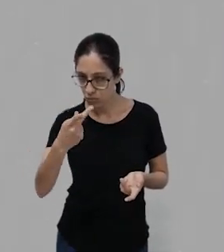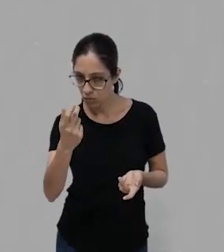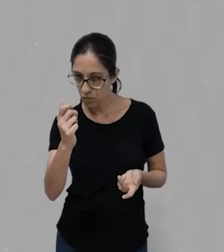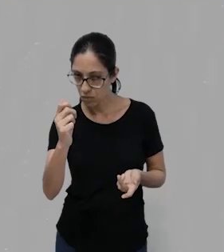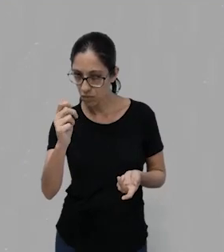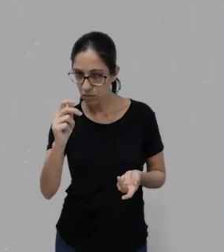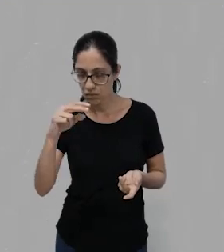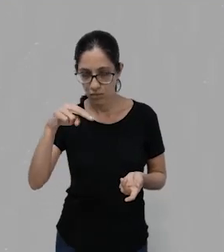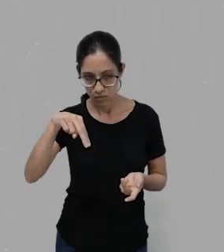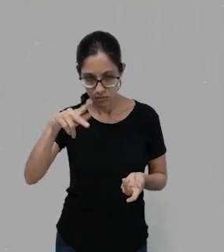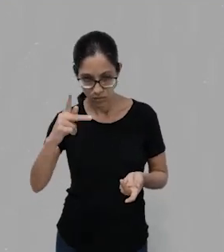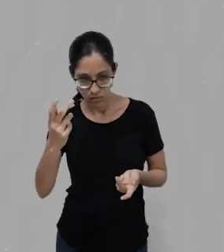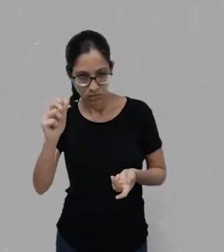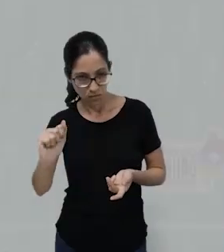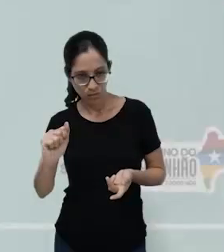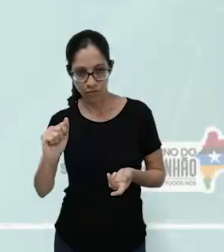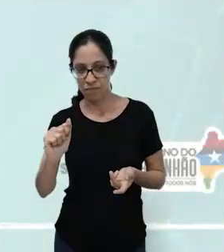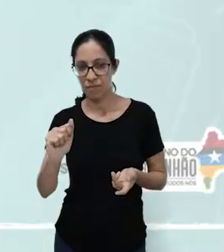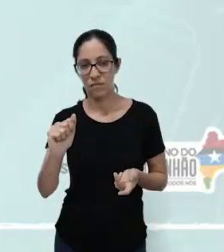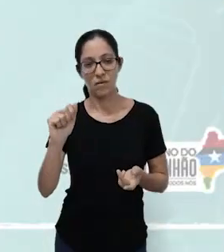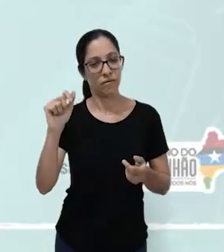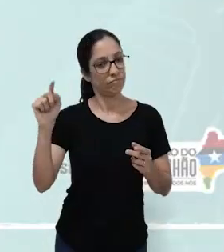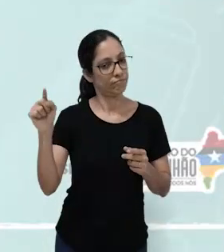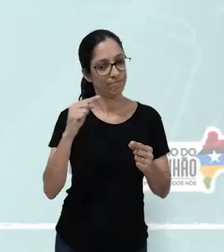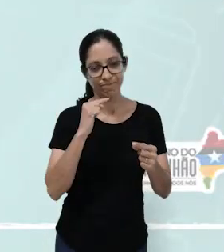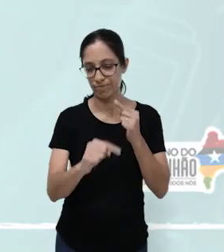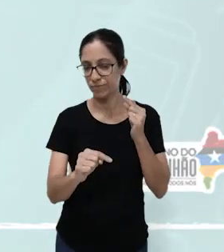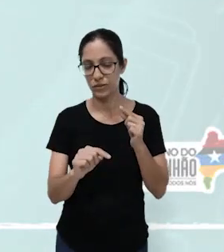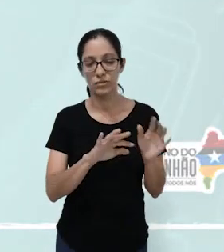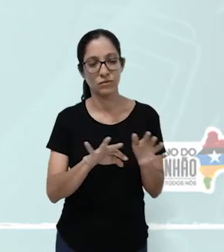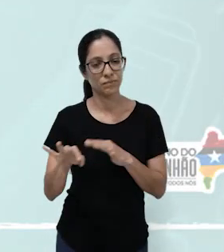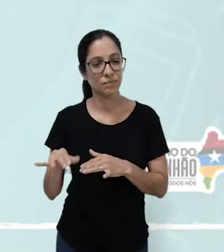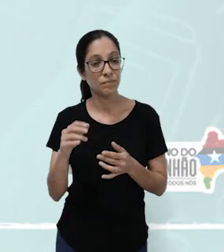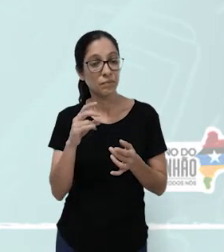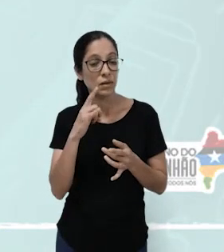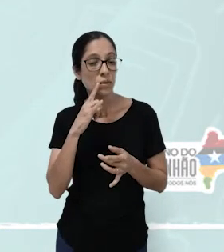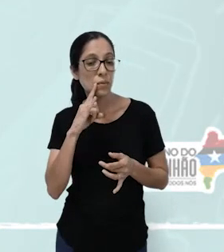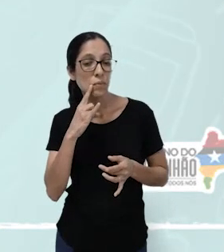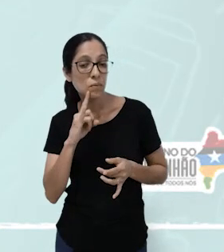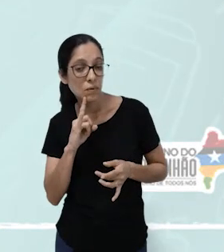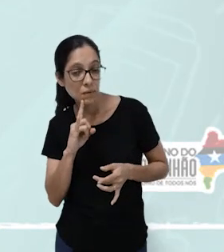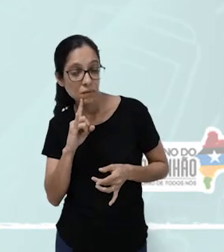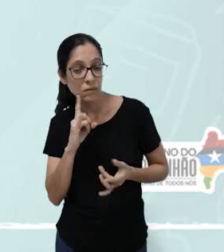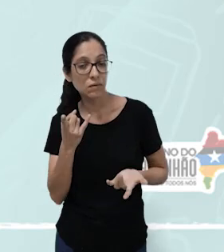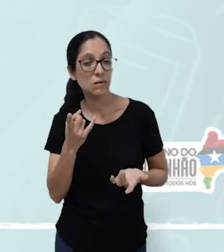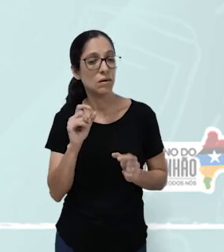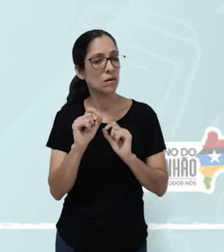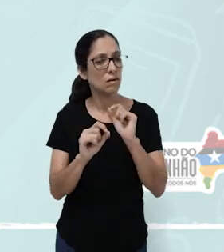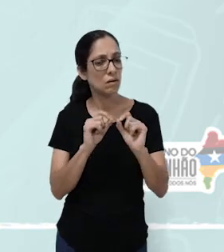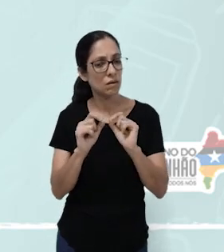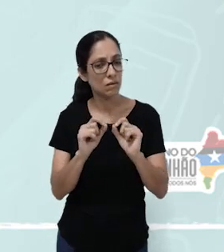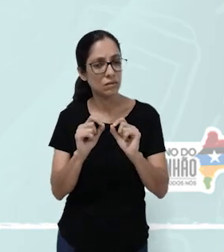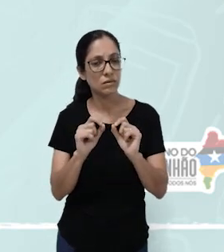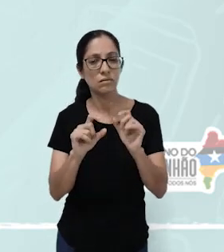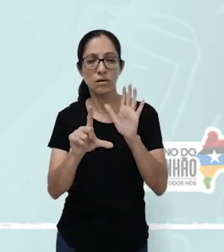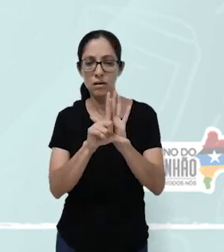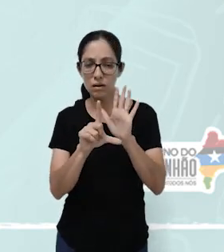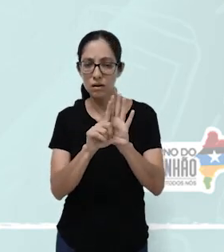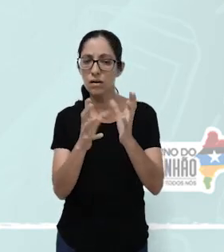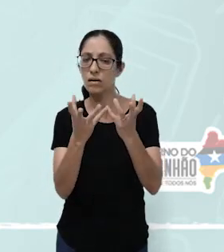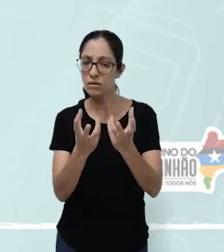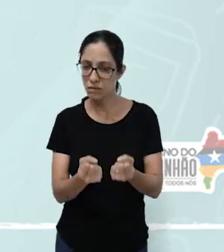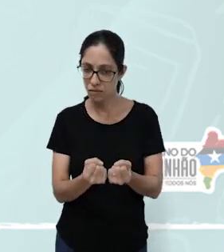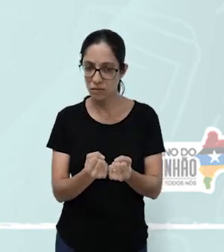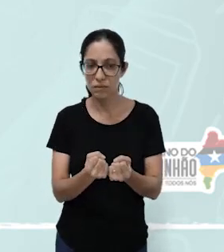ilegal. O álcool. As bebidas alcoólicas são drogas psicotrópicas, lícitas,